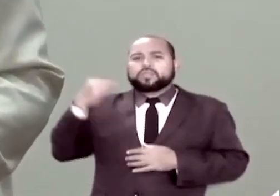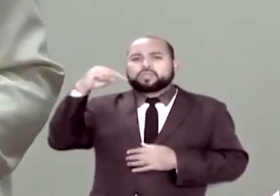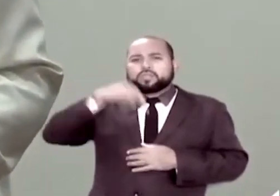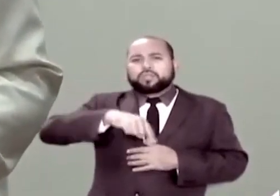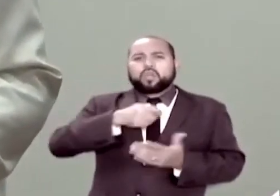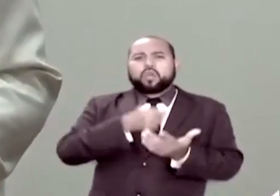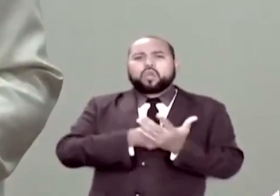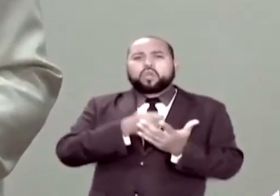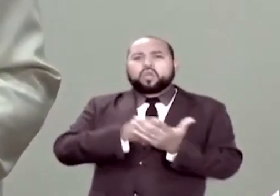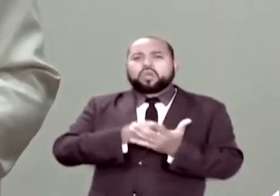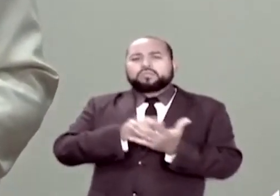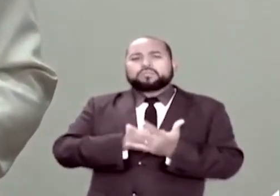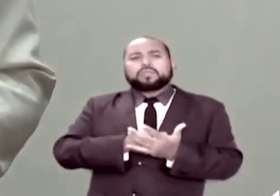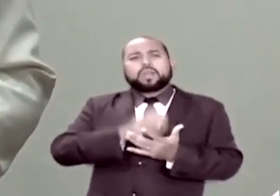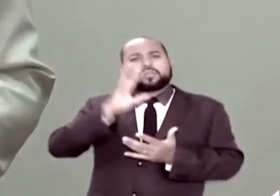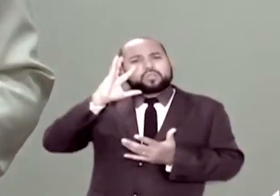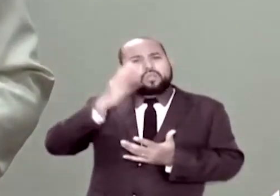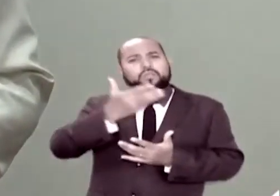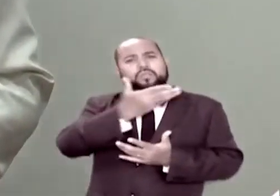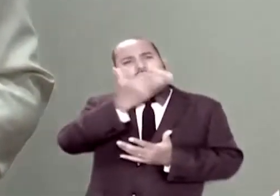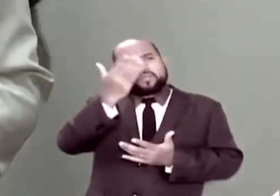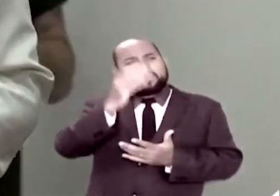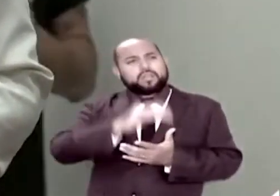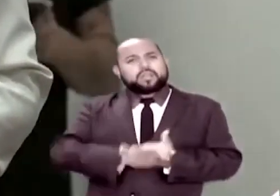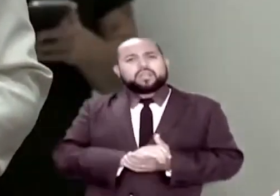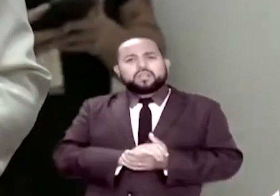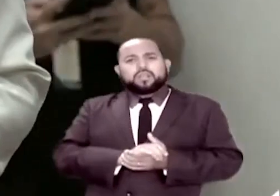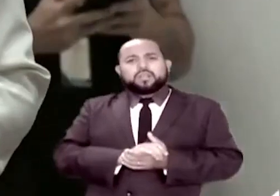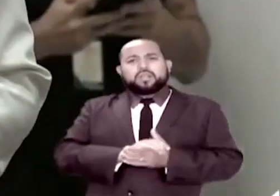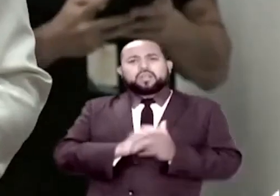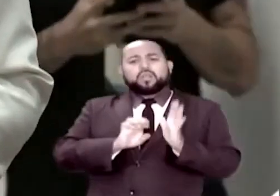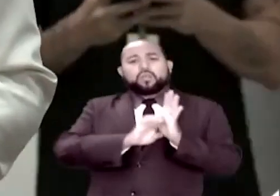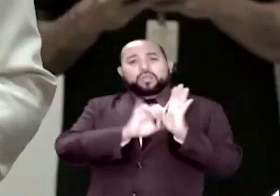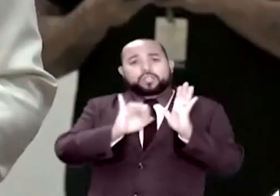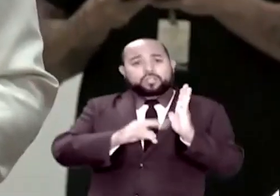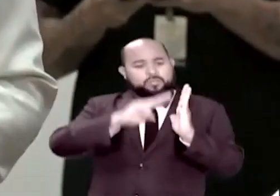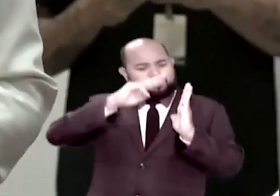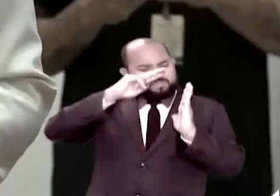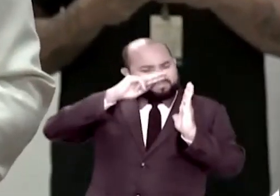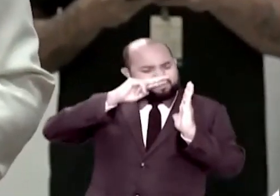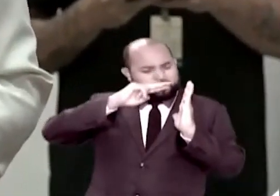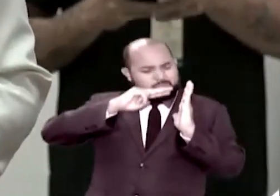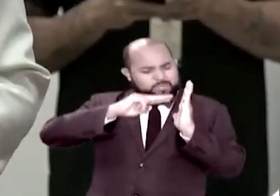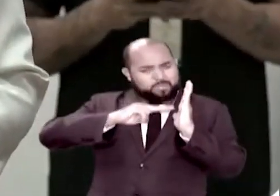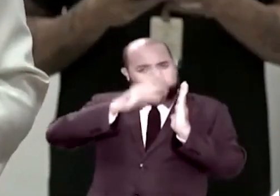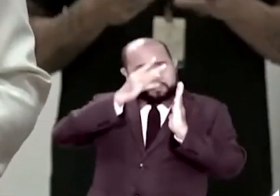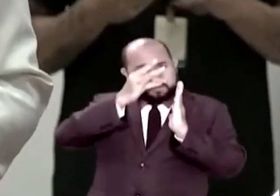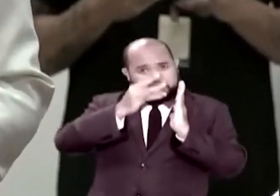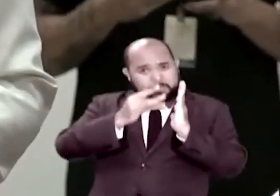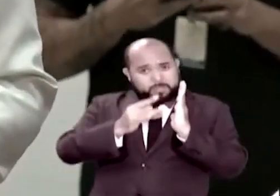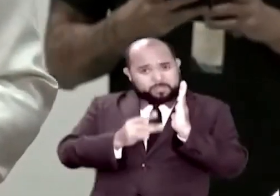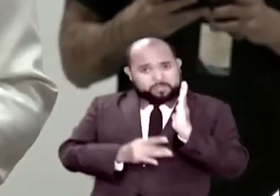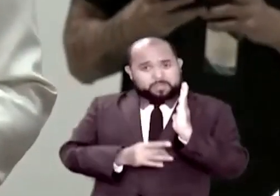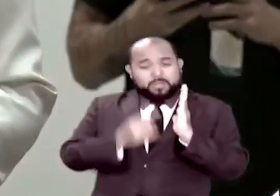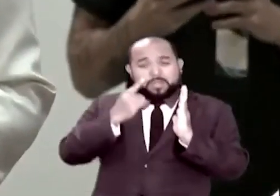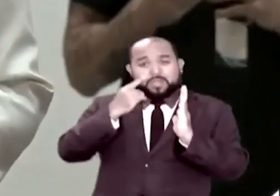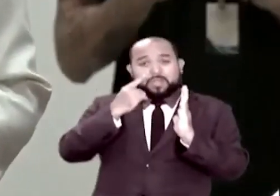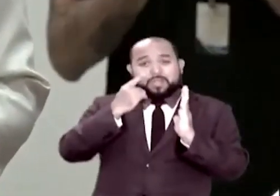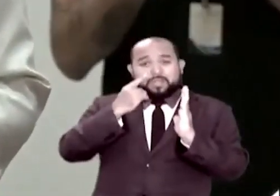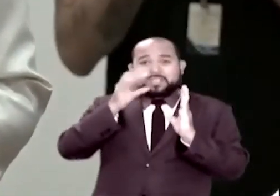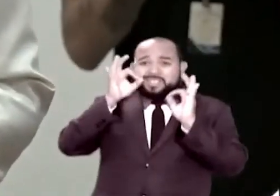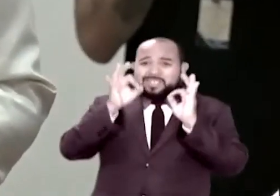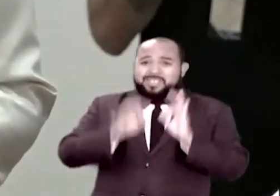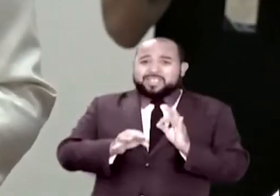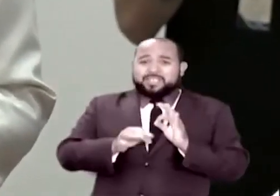cobrar providências cobrar que esse edital ele seja revisto que esse resultado seja revisto a fim de se fazer